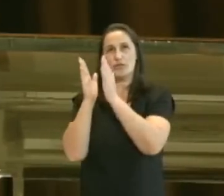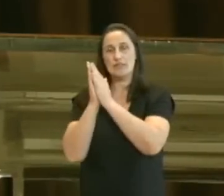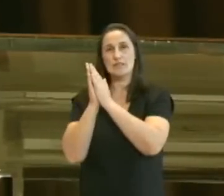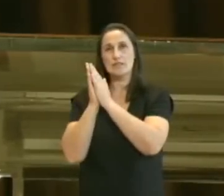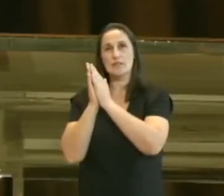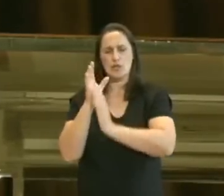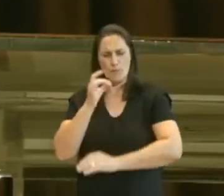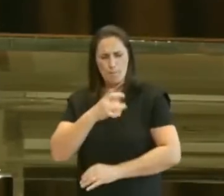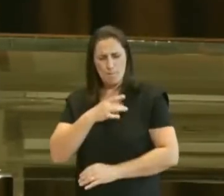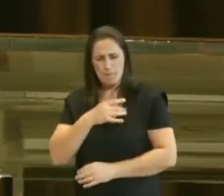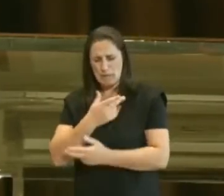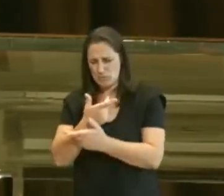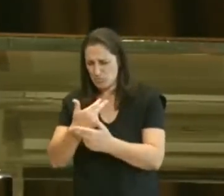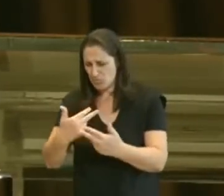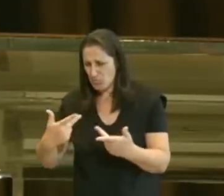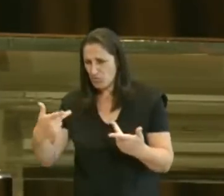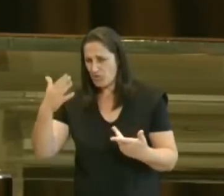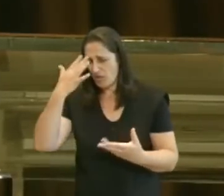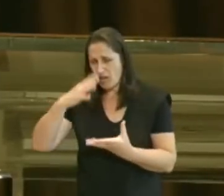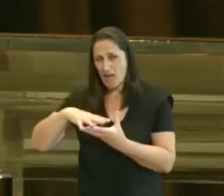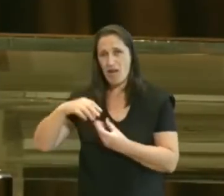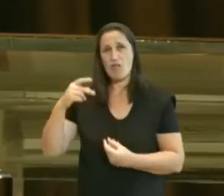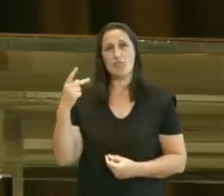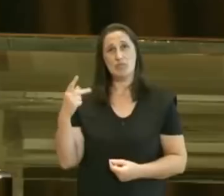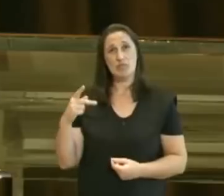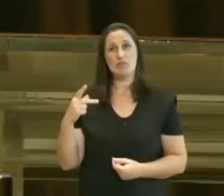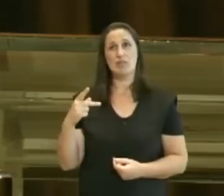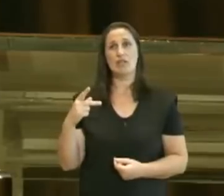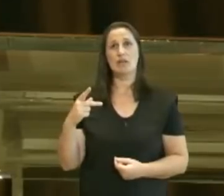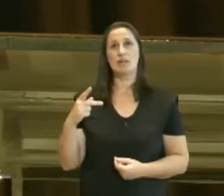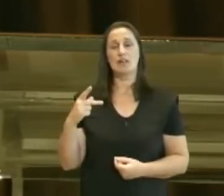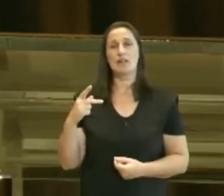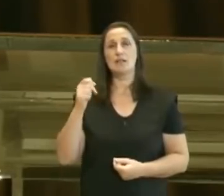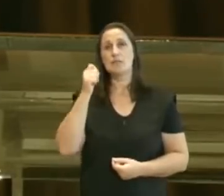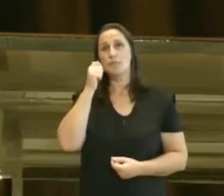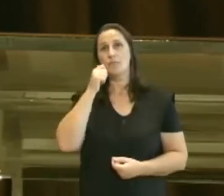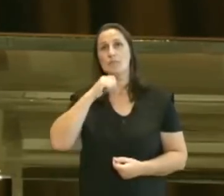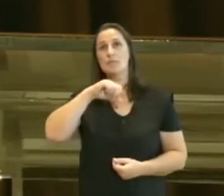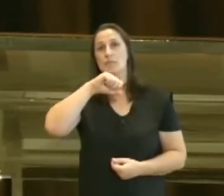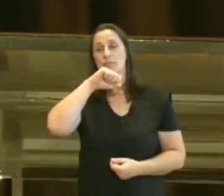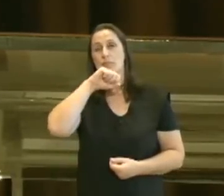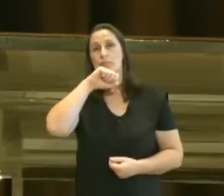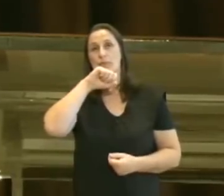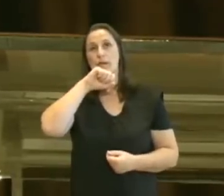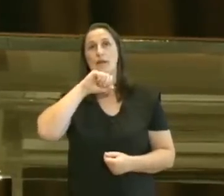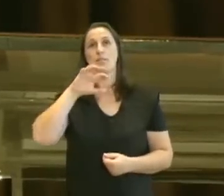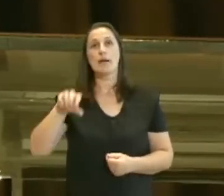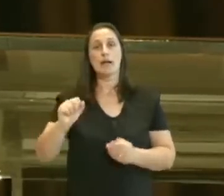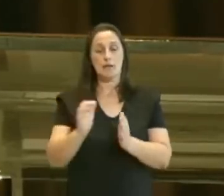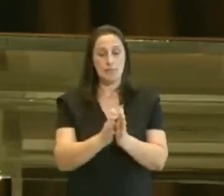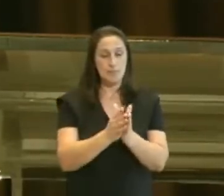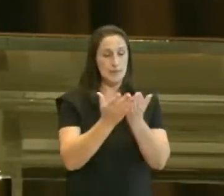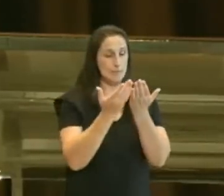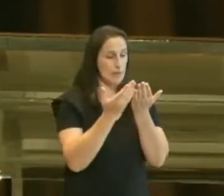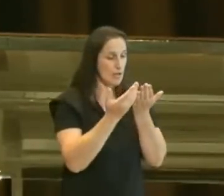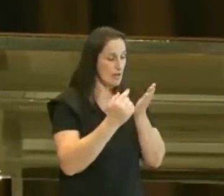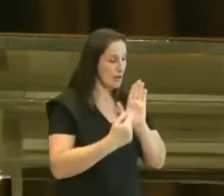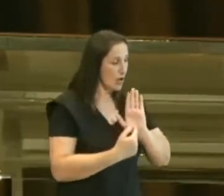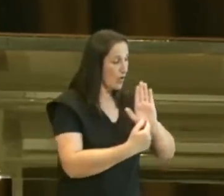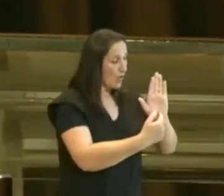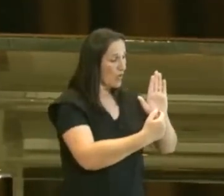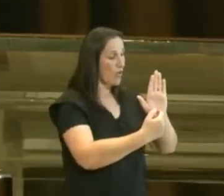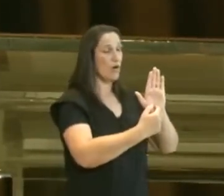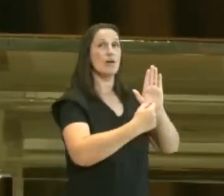medo de tantas coisas na sua alma, ela volta com a Bíblia aberta e diz assim: olha só o que Deus me